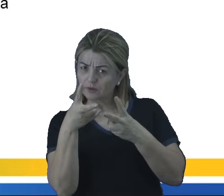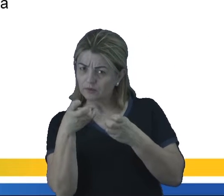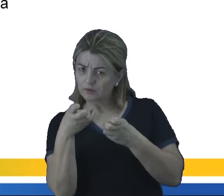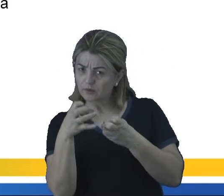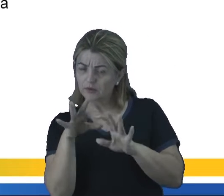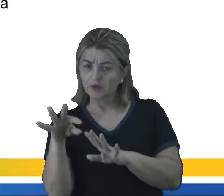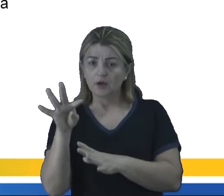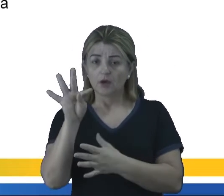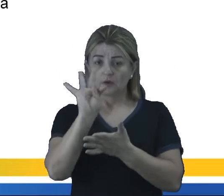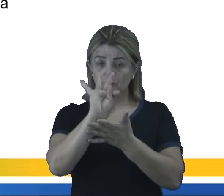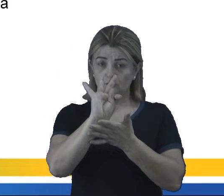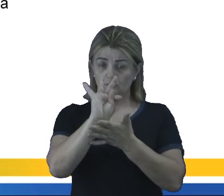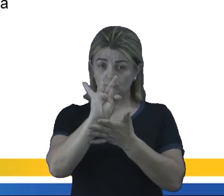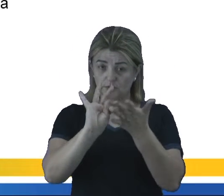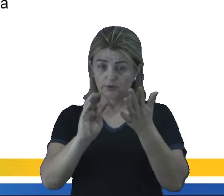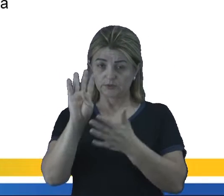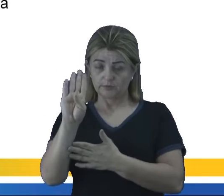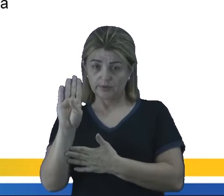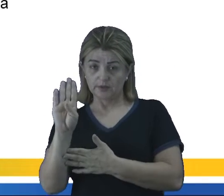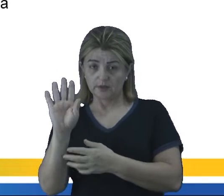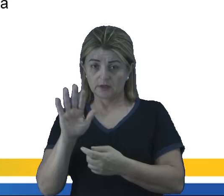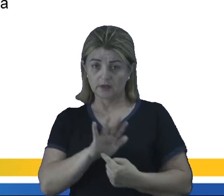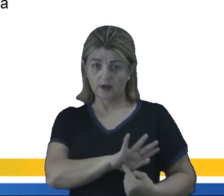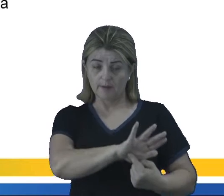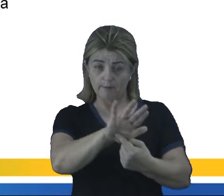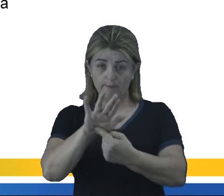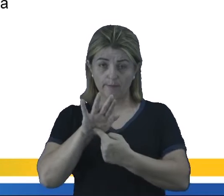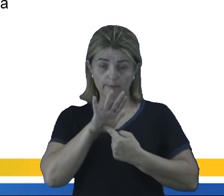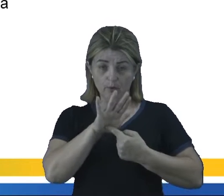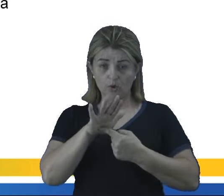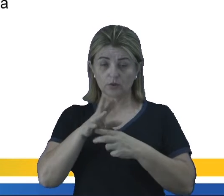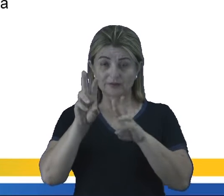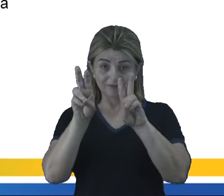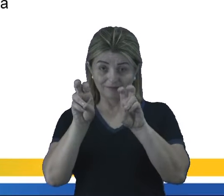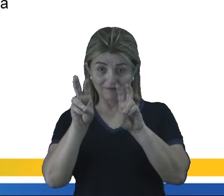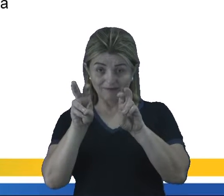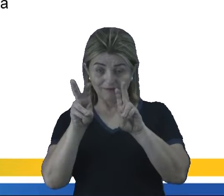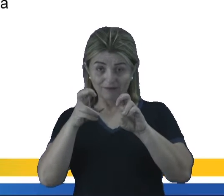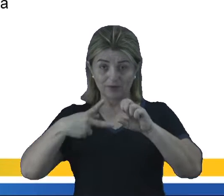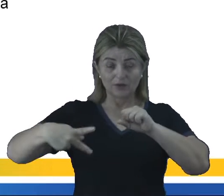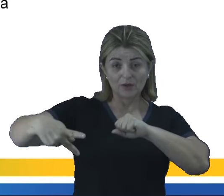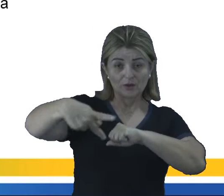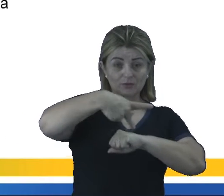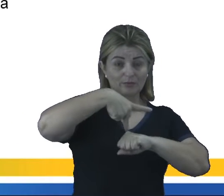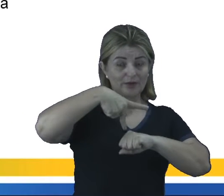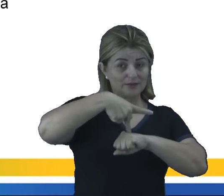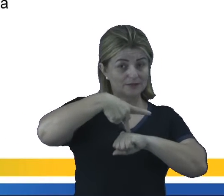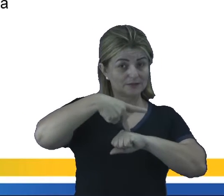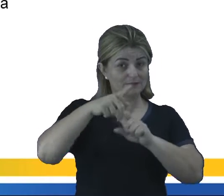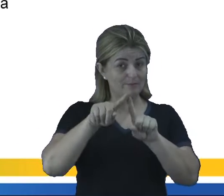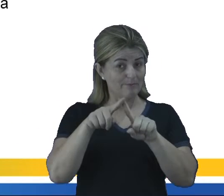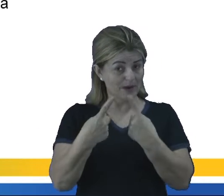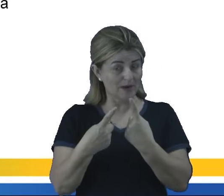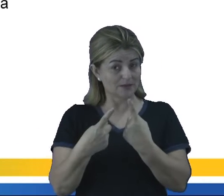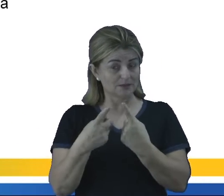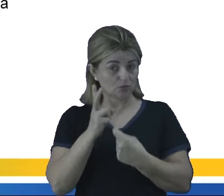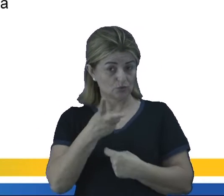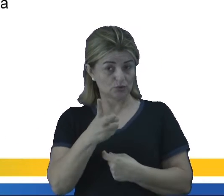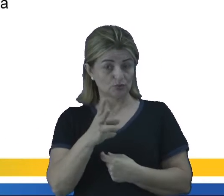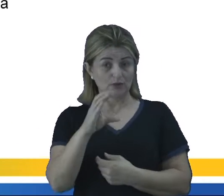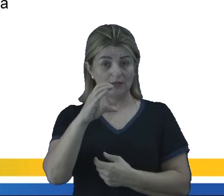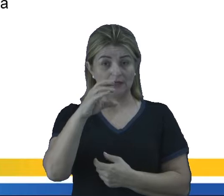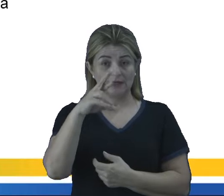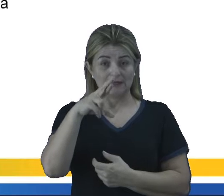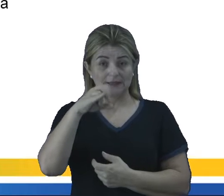caso, texto 1 e texto 2. O Enem também faz essa pegada, tá? De trazer dois textos para você analisar, para você fazer uma